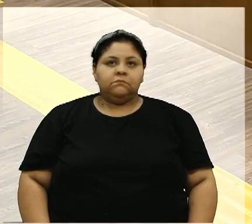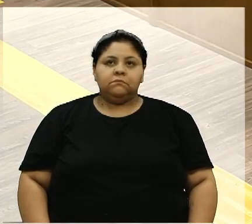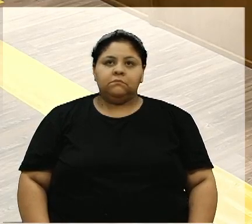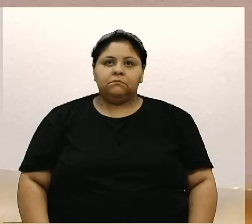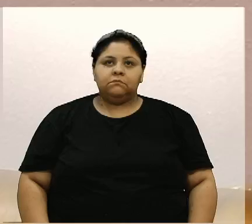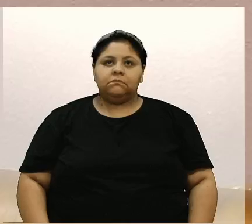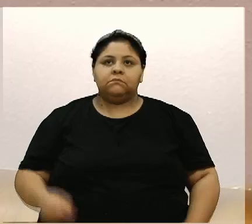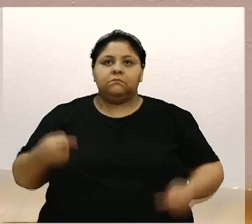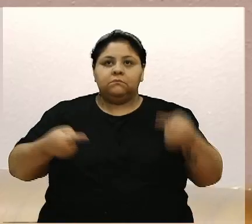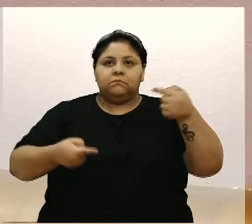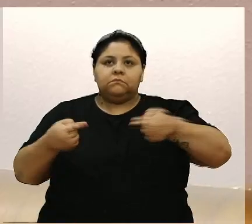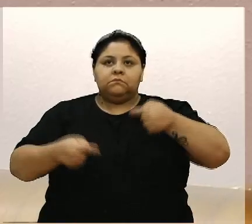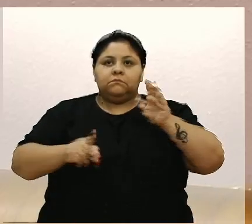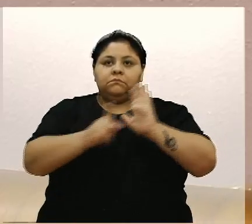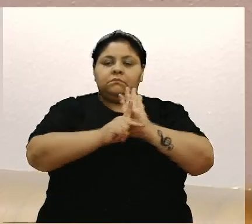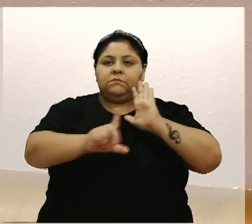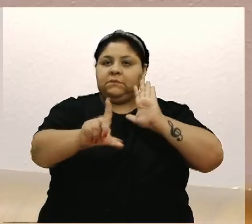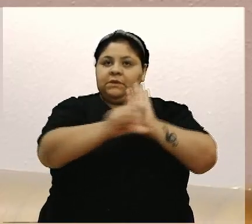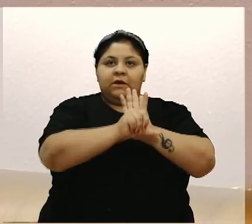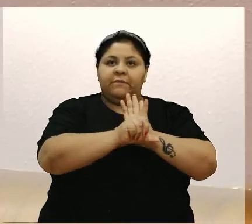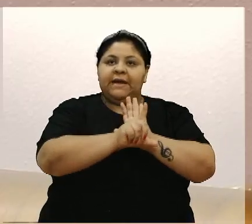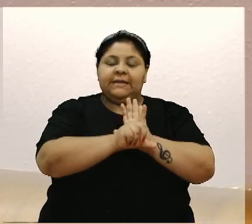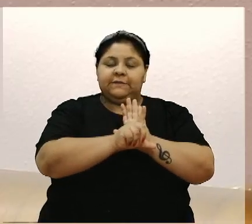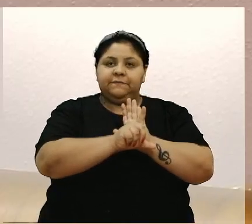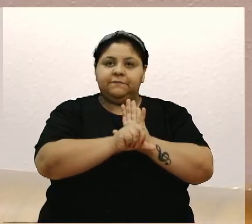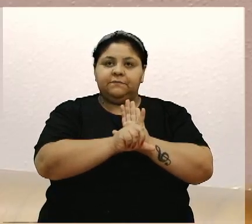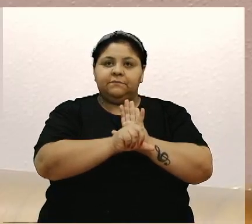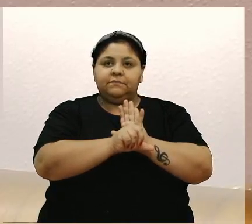Em primeira discussão, projeto de lei número